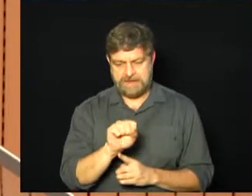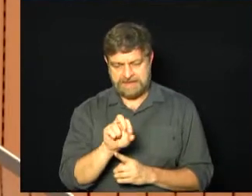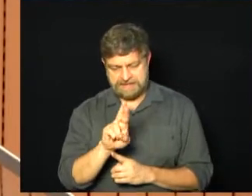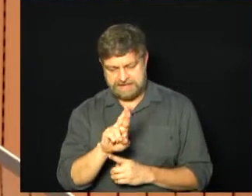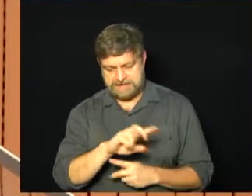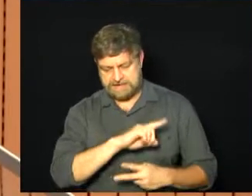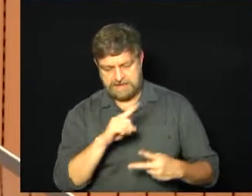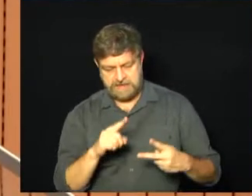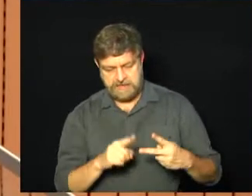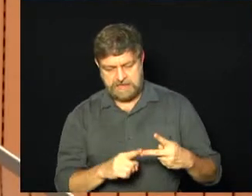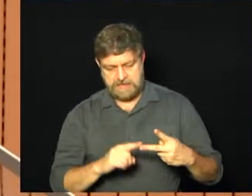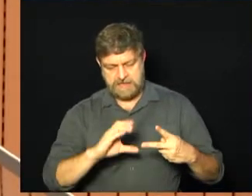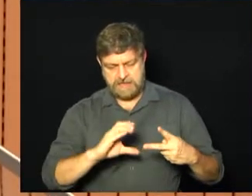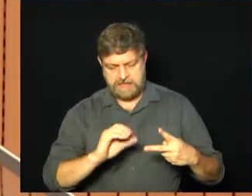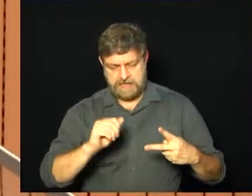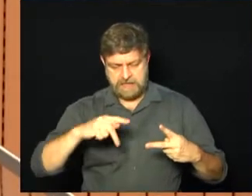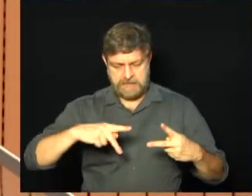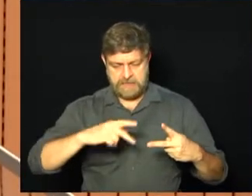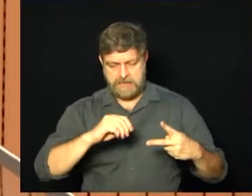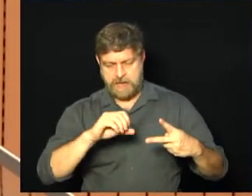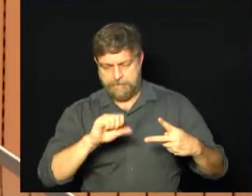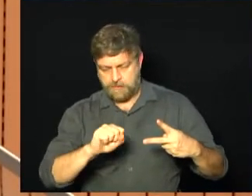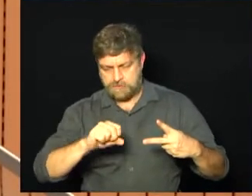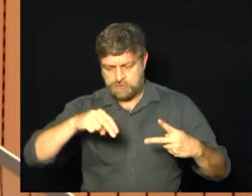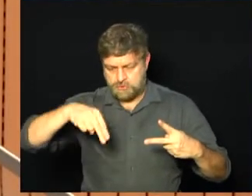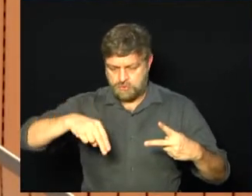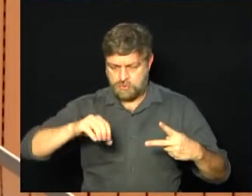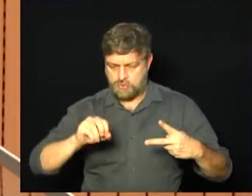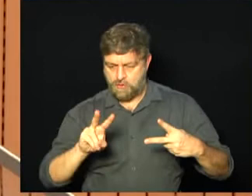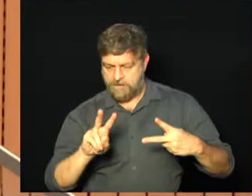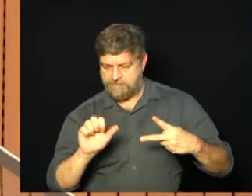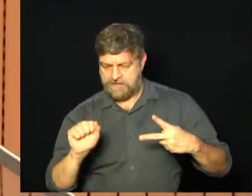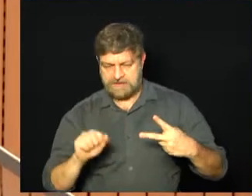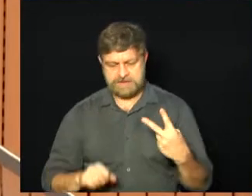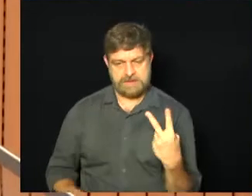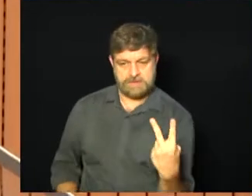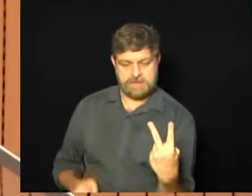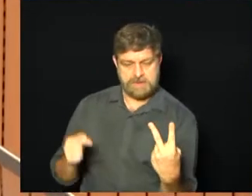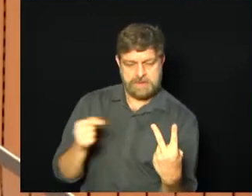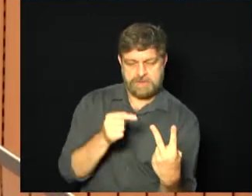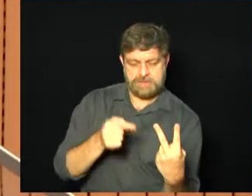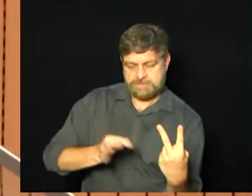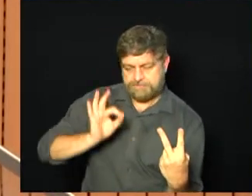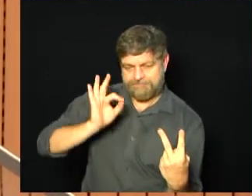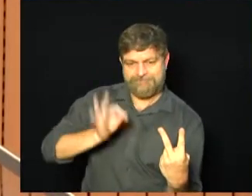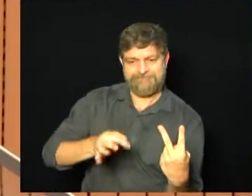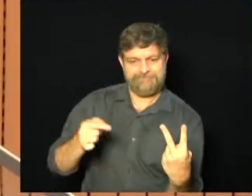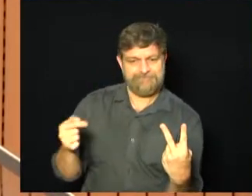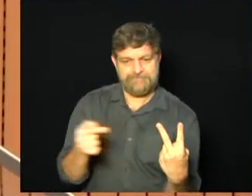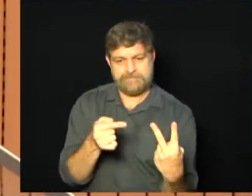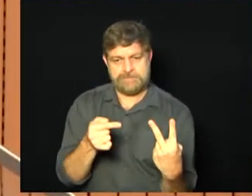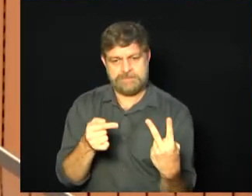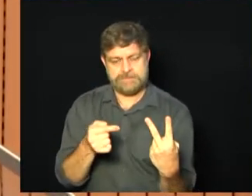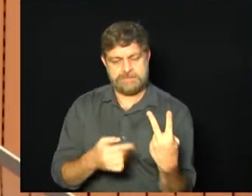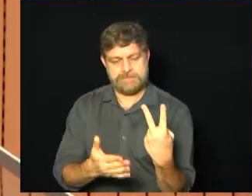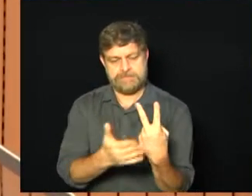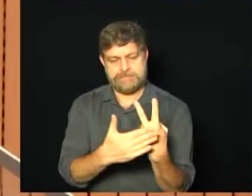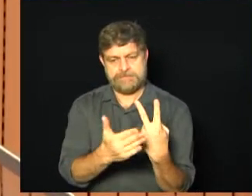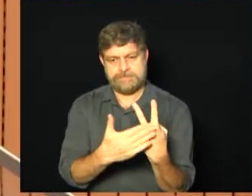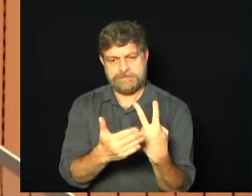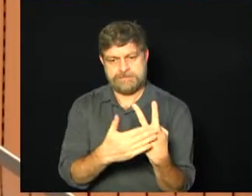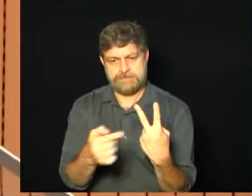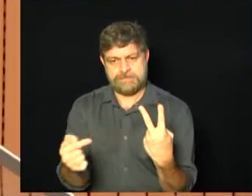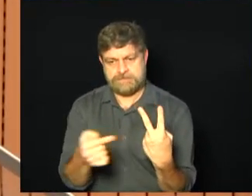de Campos Novaes são assinalados como os reais fautores,